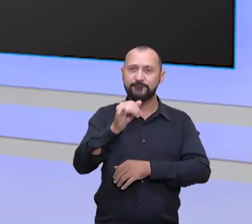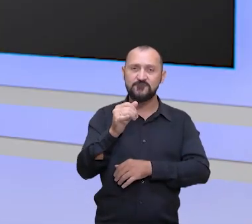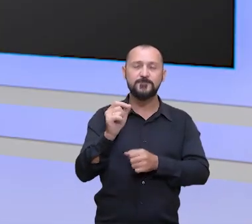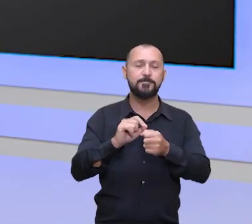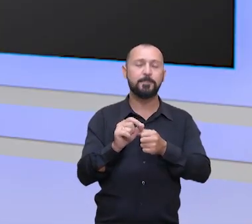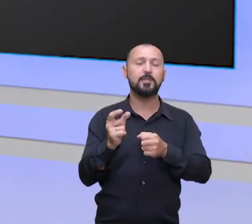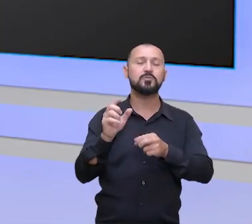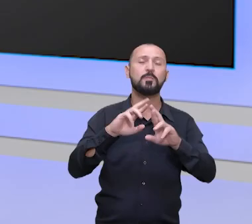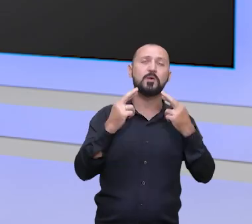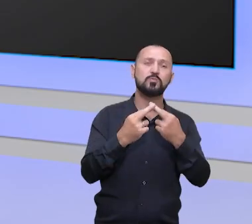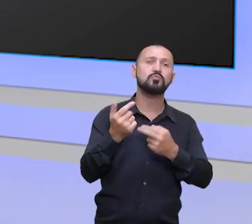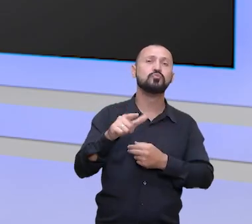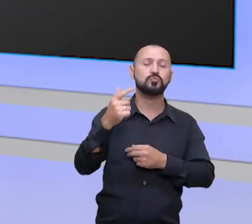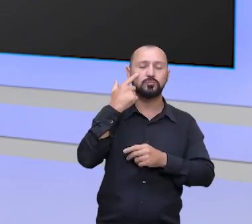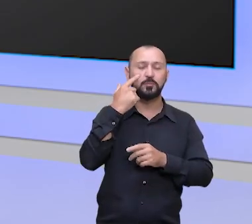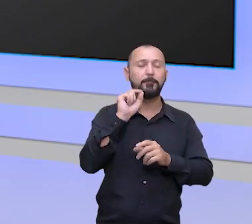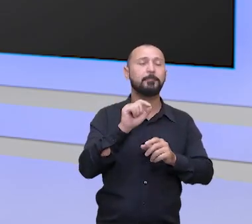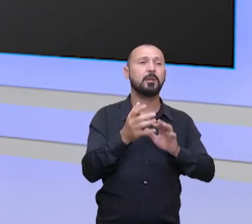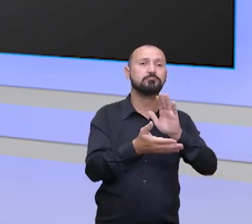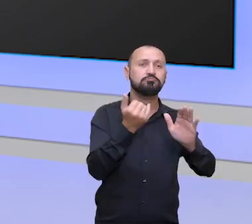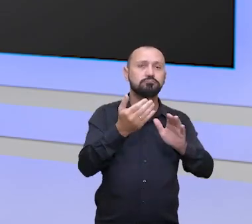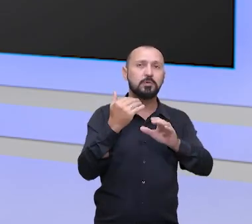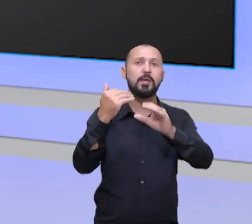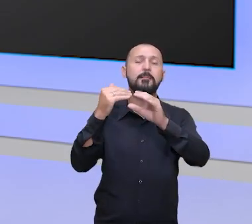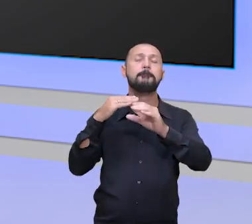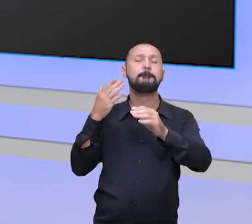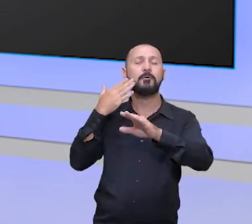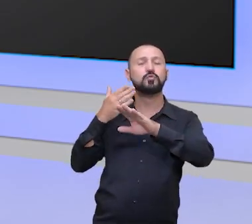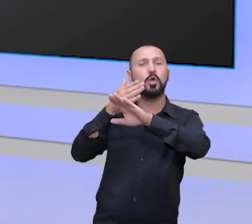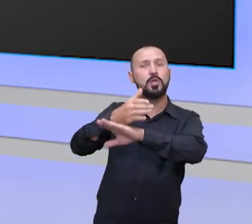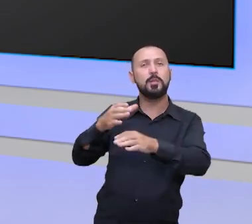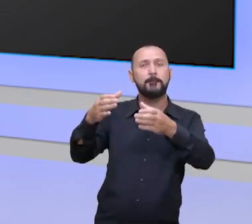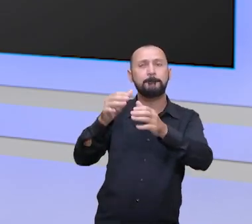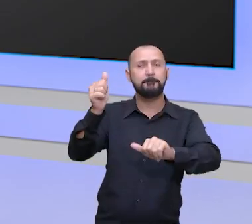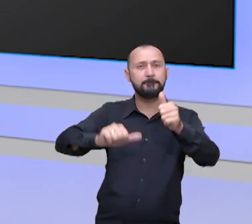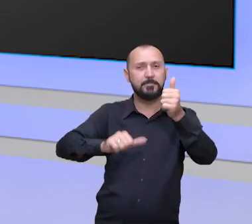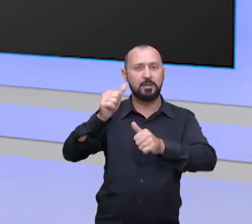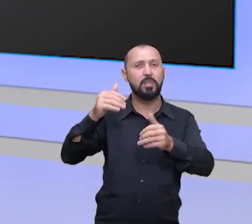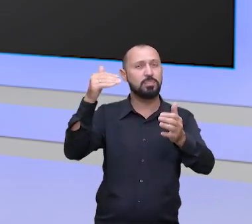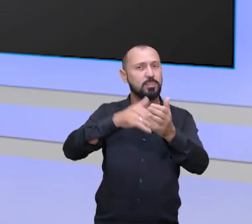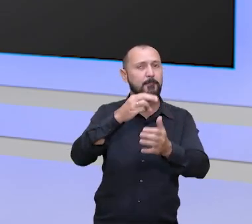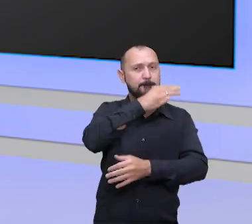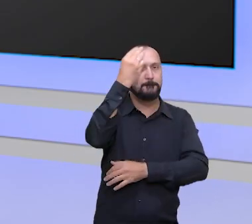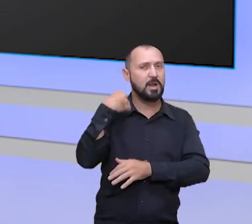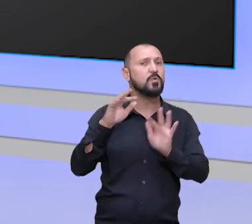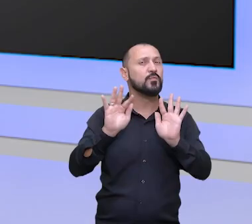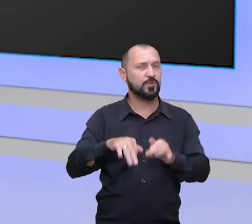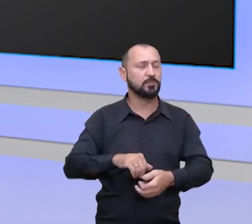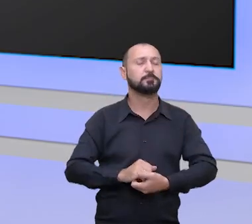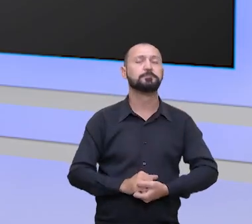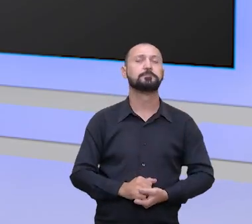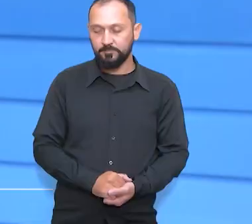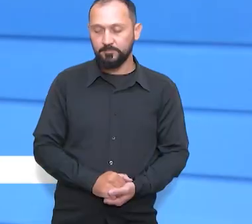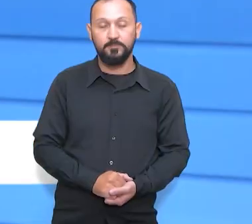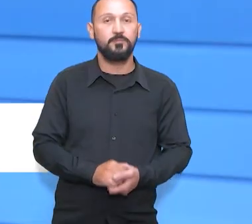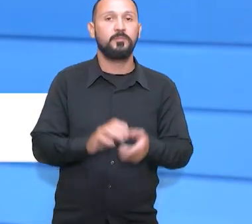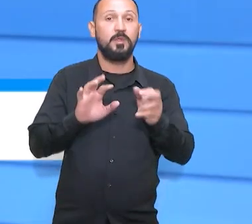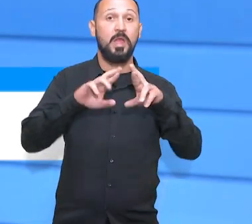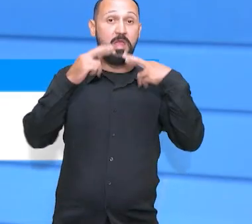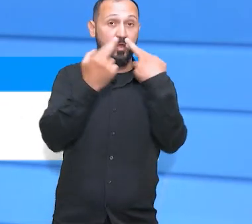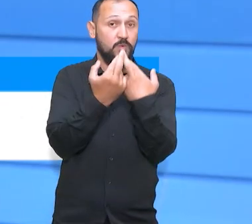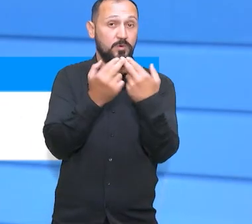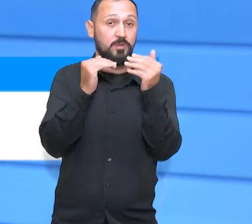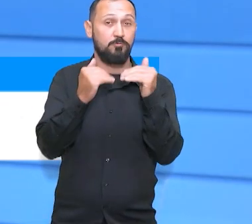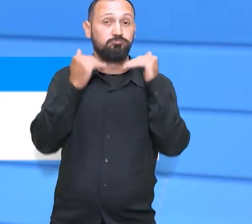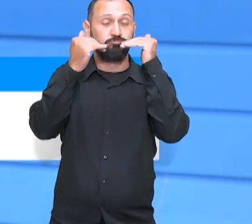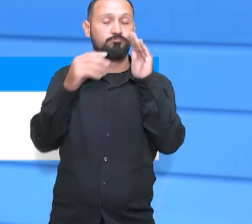Energisa realizaram mais uma reunião. Coleta de medidores e envio para análise deve terminar até o fim de maio. Em reunião